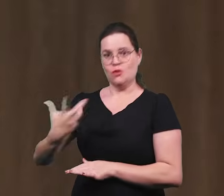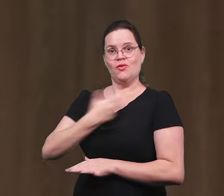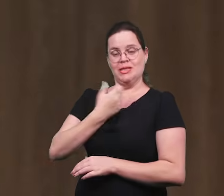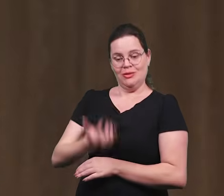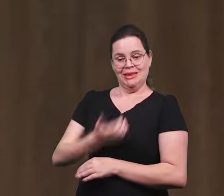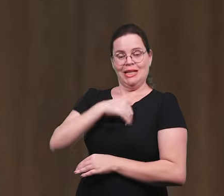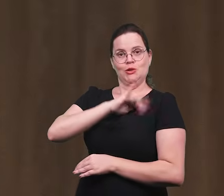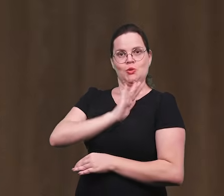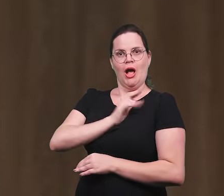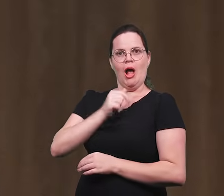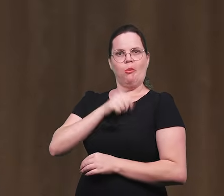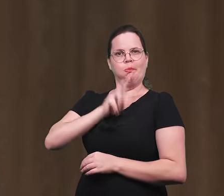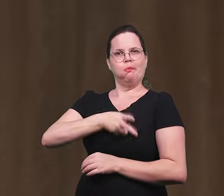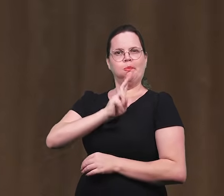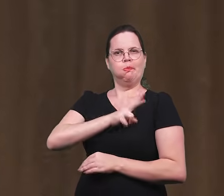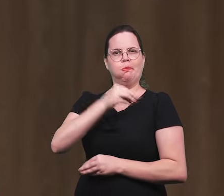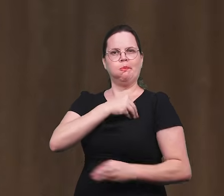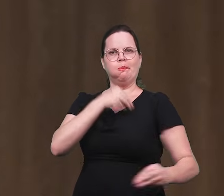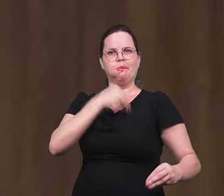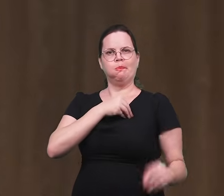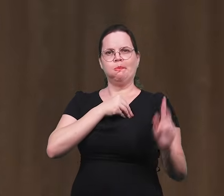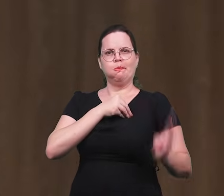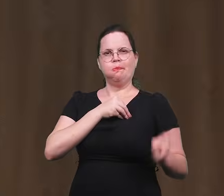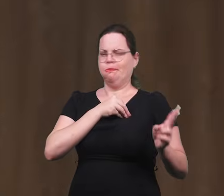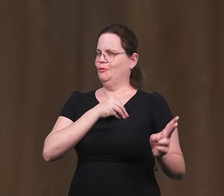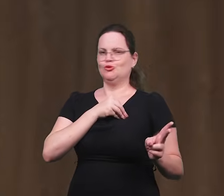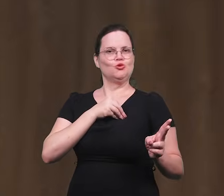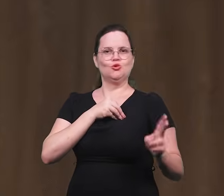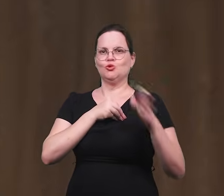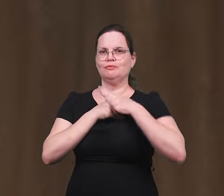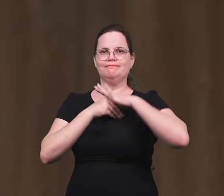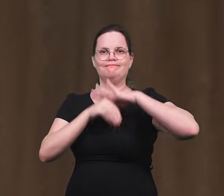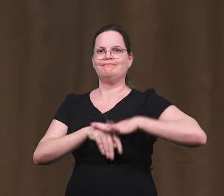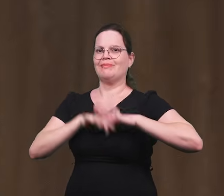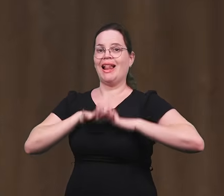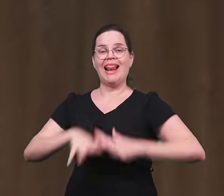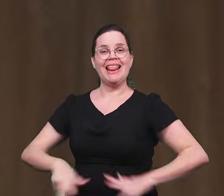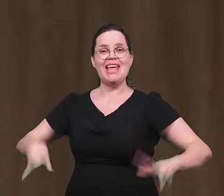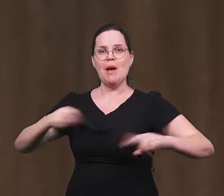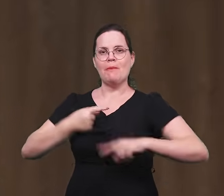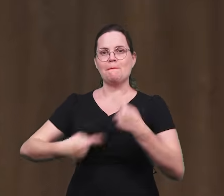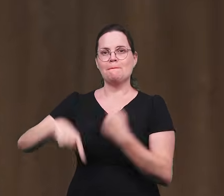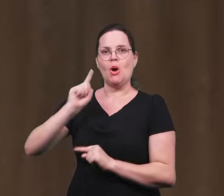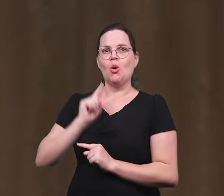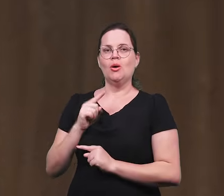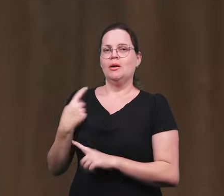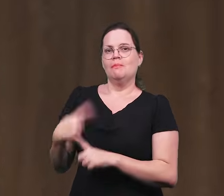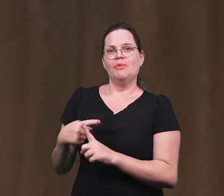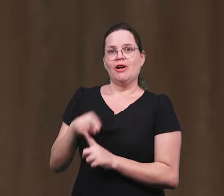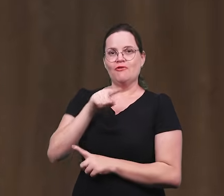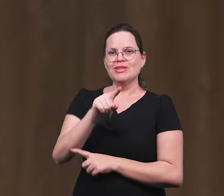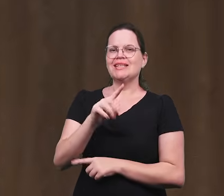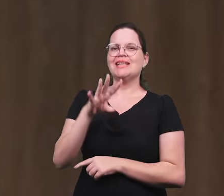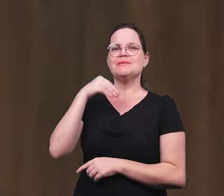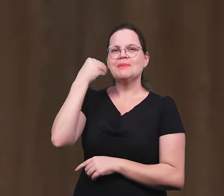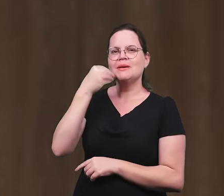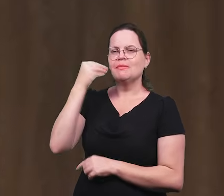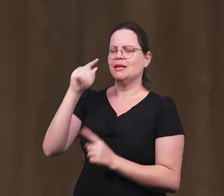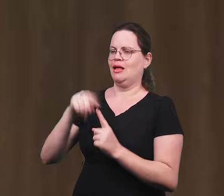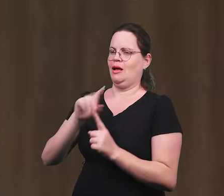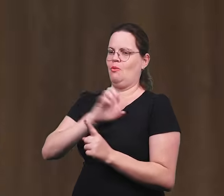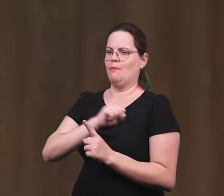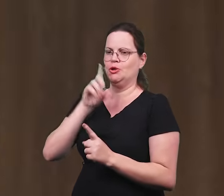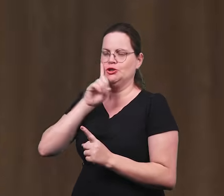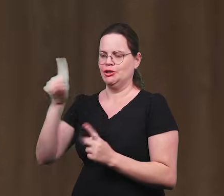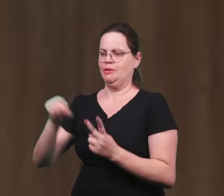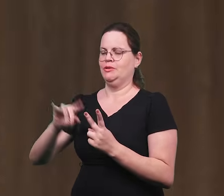mais o mesmo. É impossível você ter um encontro com Jesus, beber de águas da salvação, conhecer o amor de Deus e continuar a mesma